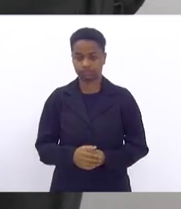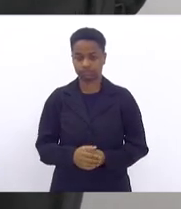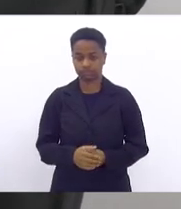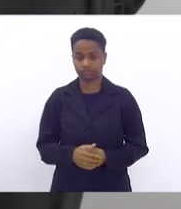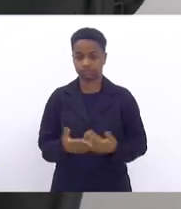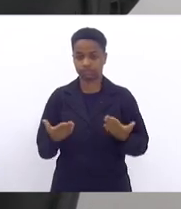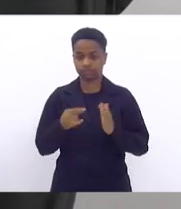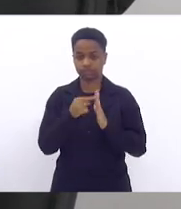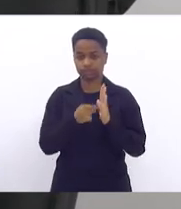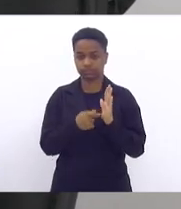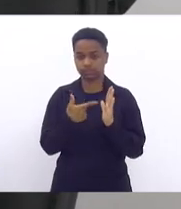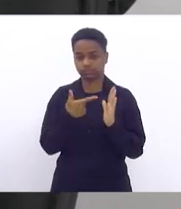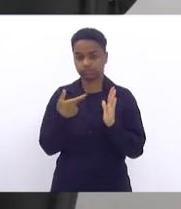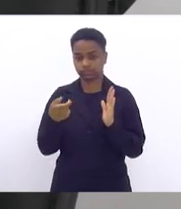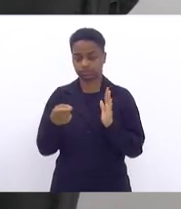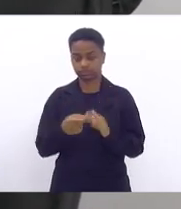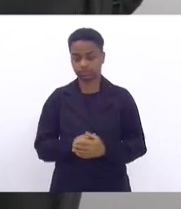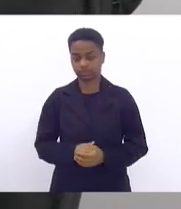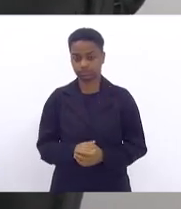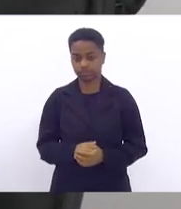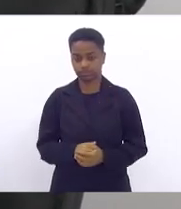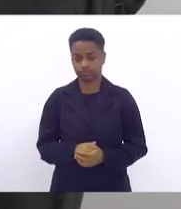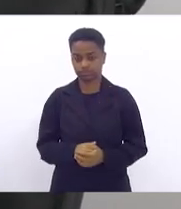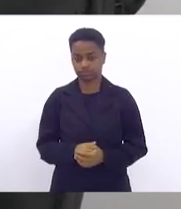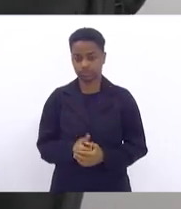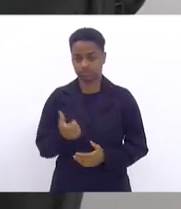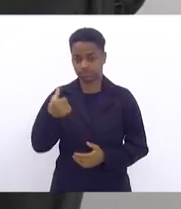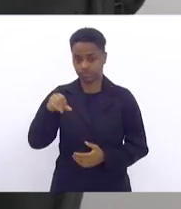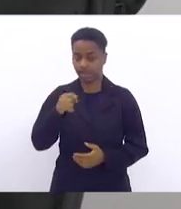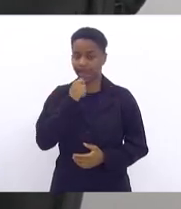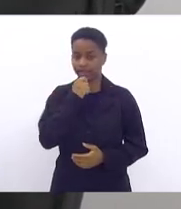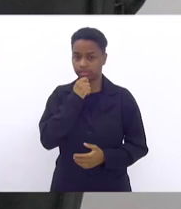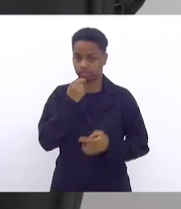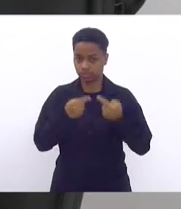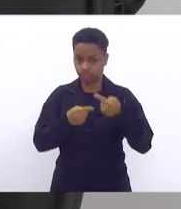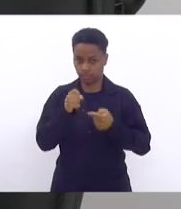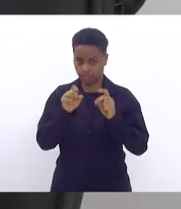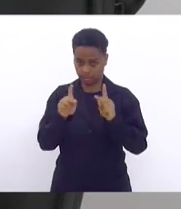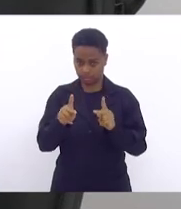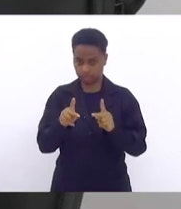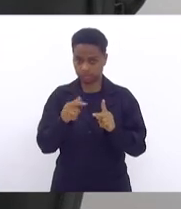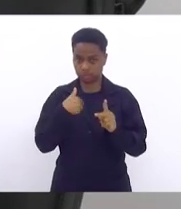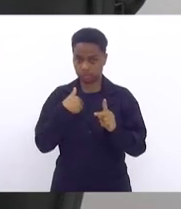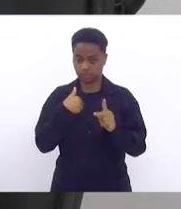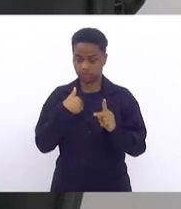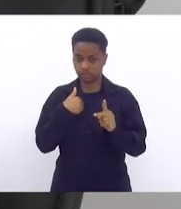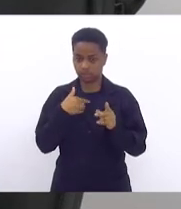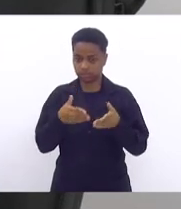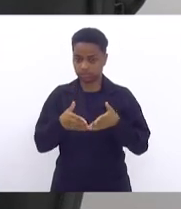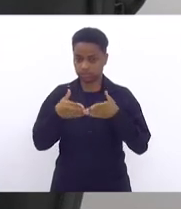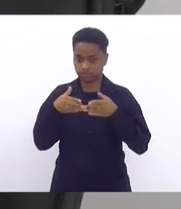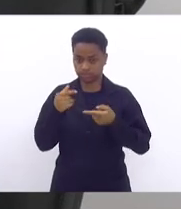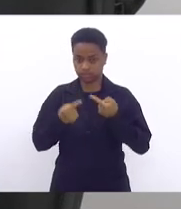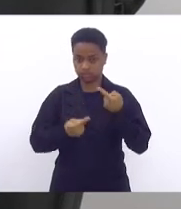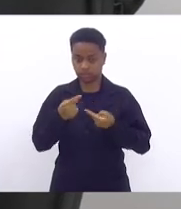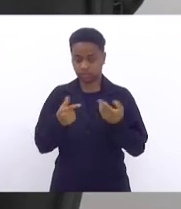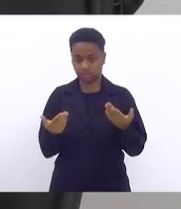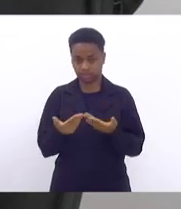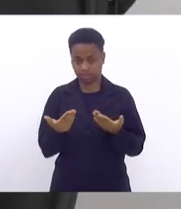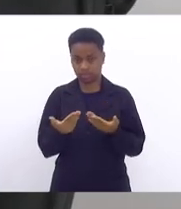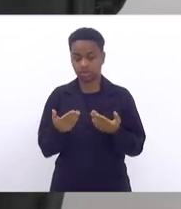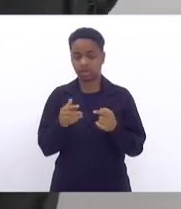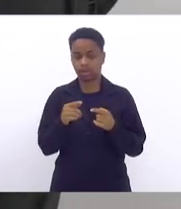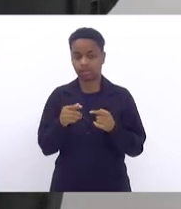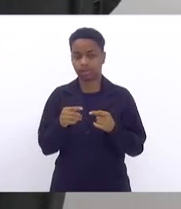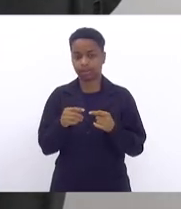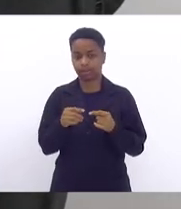ao item 20. O item 19 ainda está em discussão, tá? Vou encerrar a discussão, vou suspender a discussão e passar ao